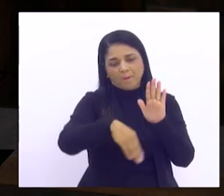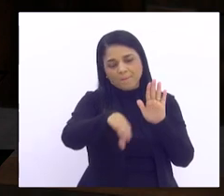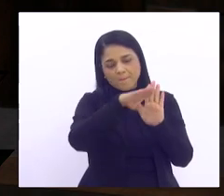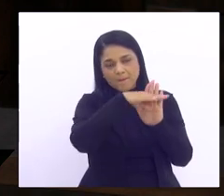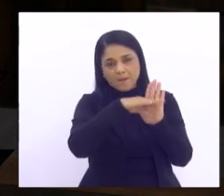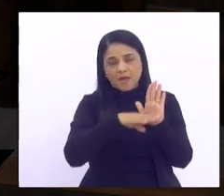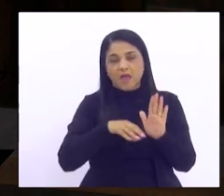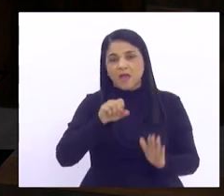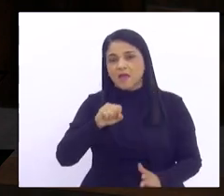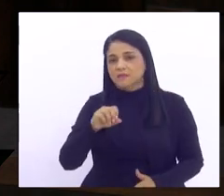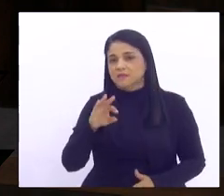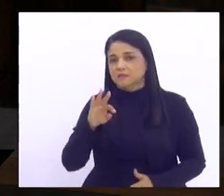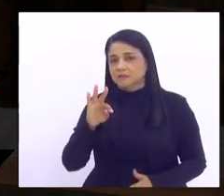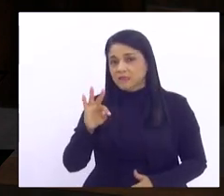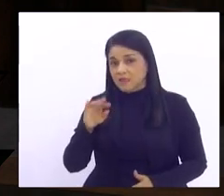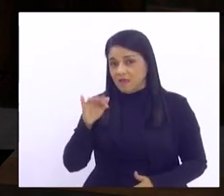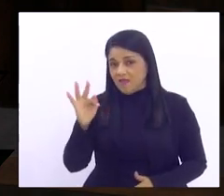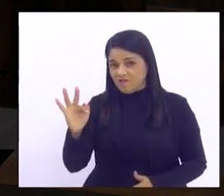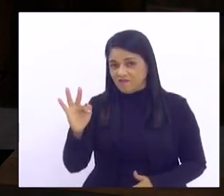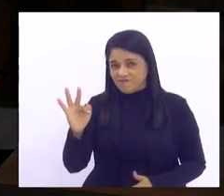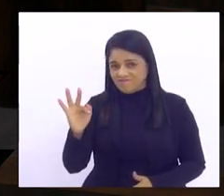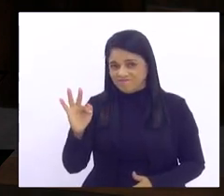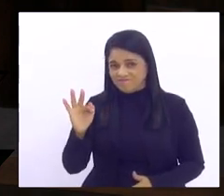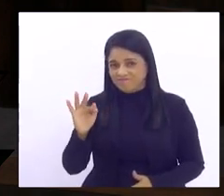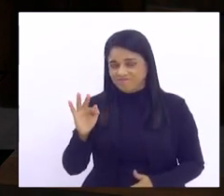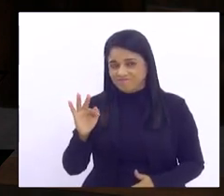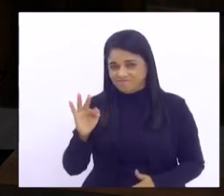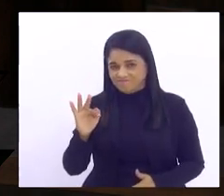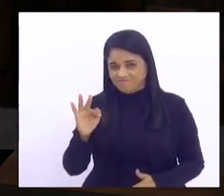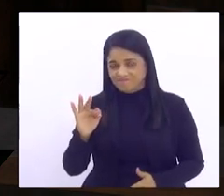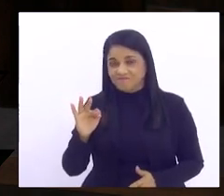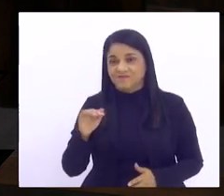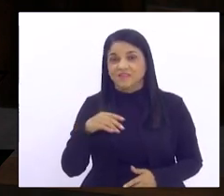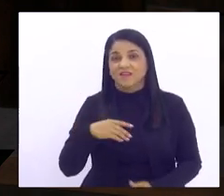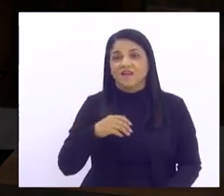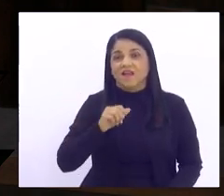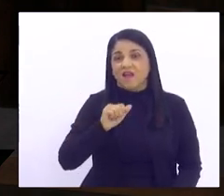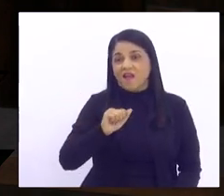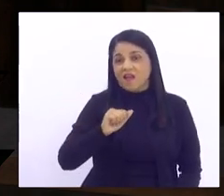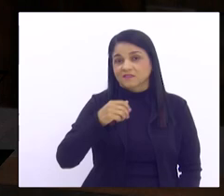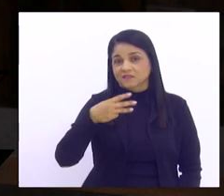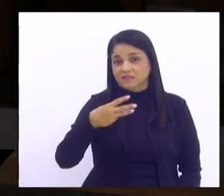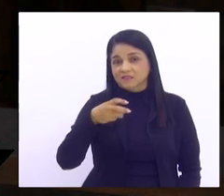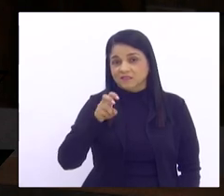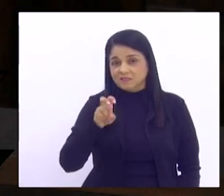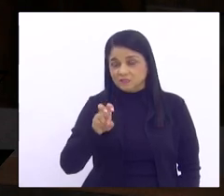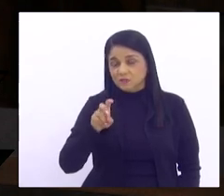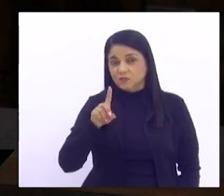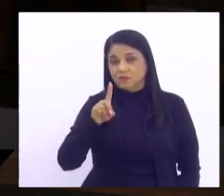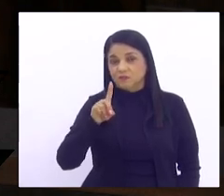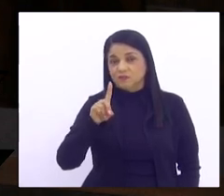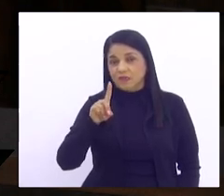em precedentes da Corte. A ADIM 3510, que é a ADIM,